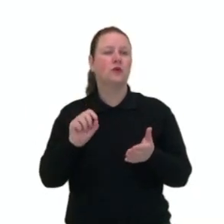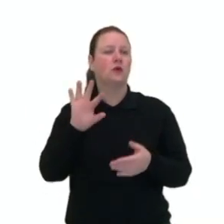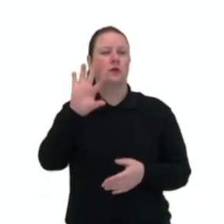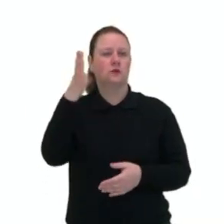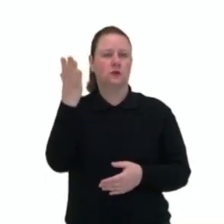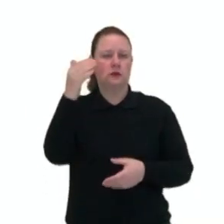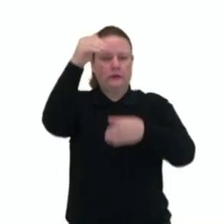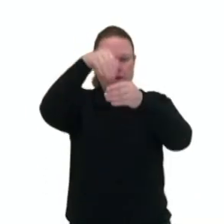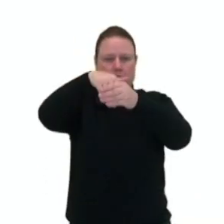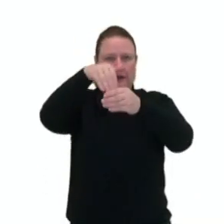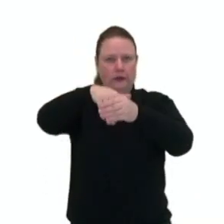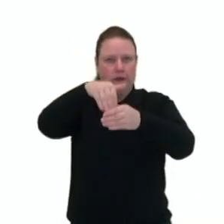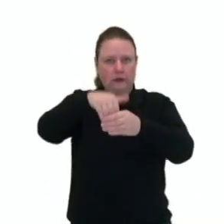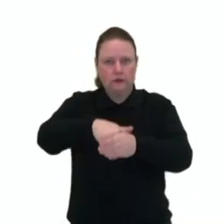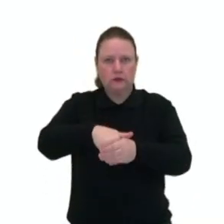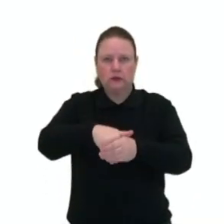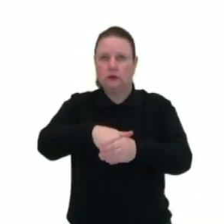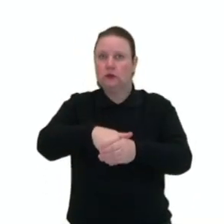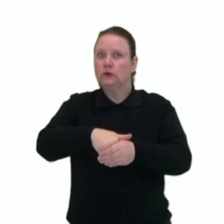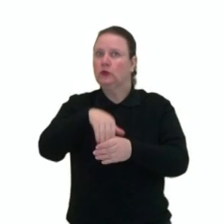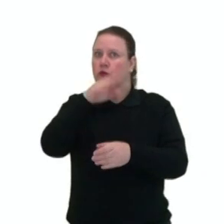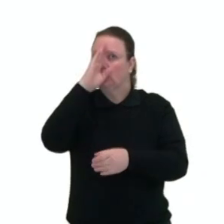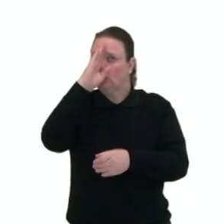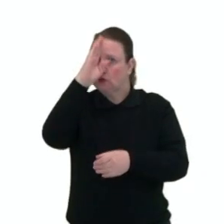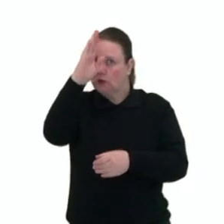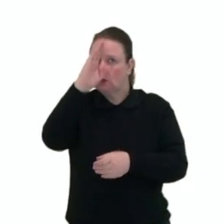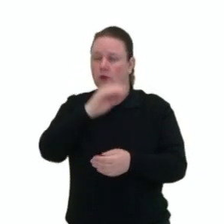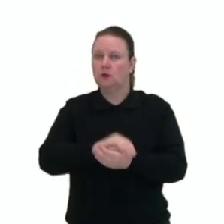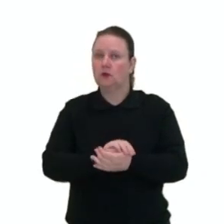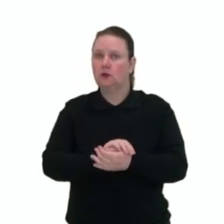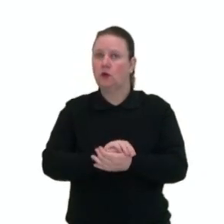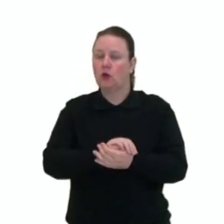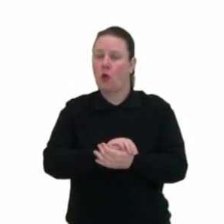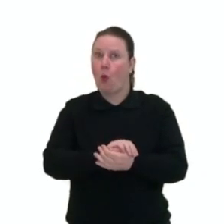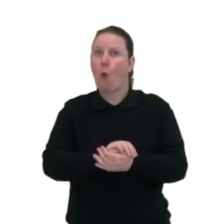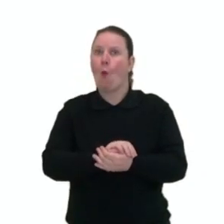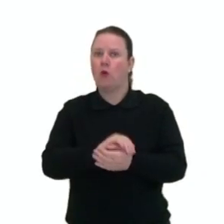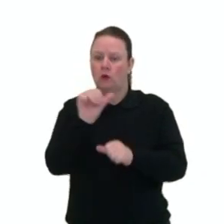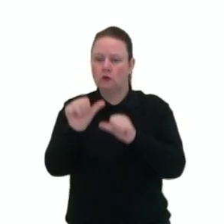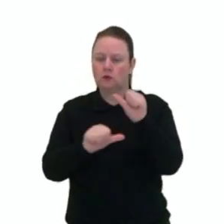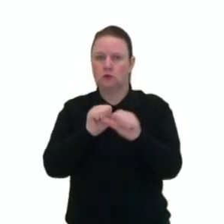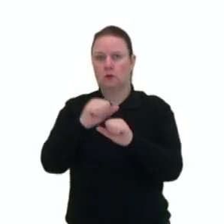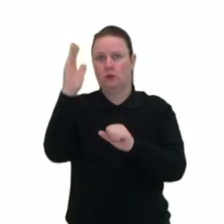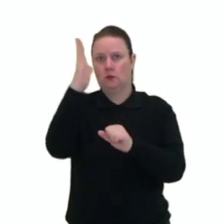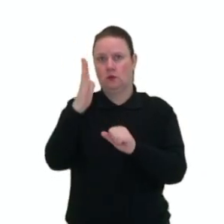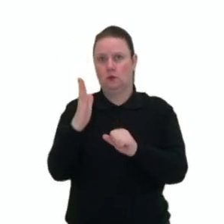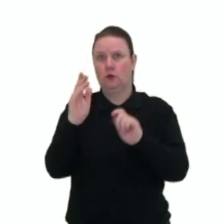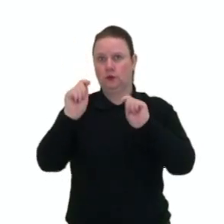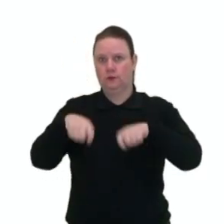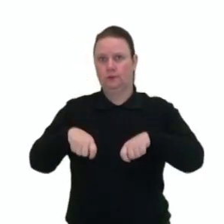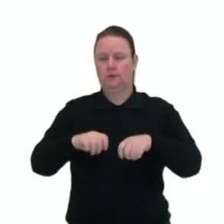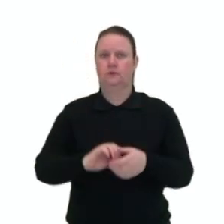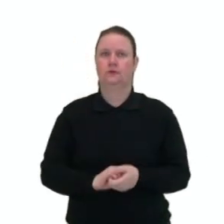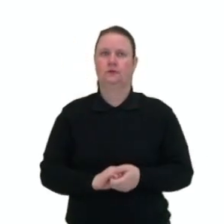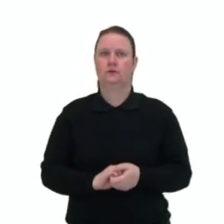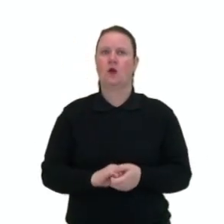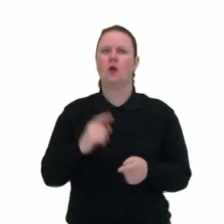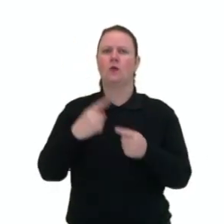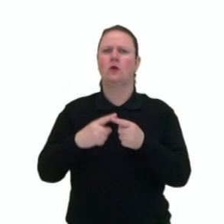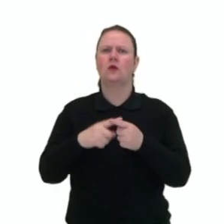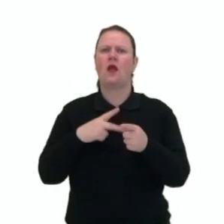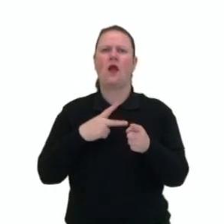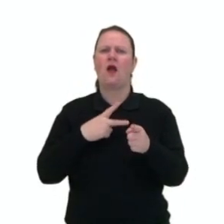essa eleição. Portanto, está falando de um temor da vitória do candidato Luiz Inácio Lula da Silva. Por que a vitória de Lula pelo Partido